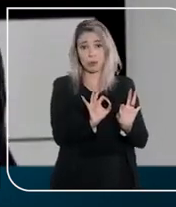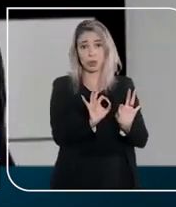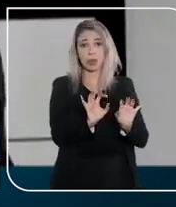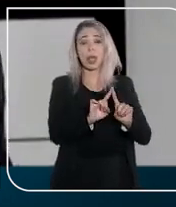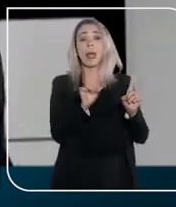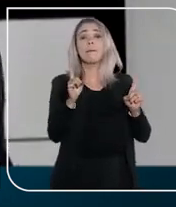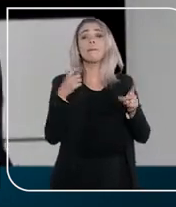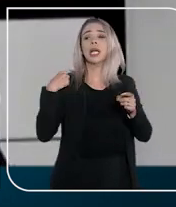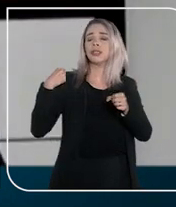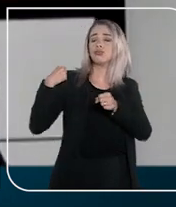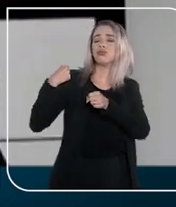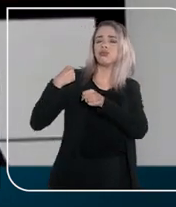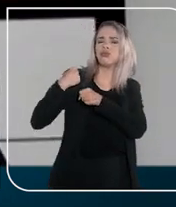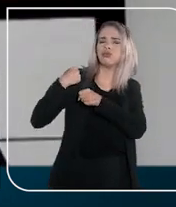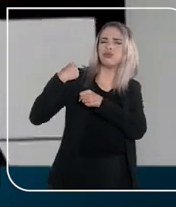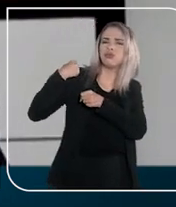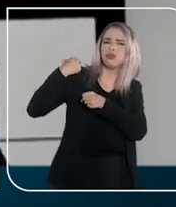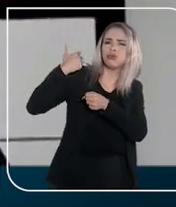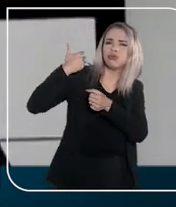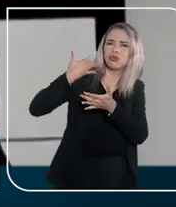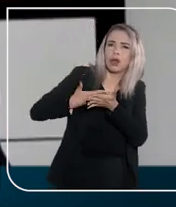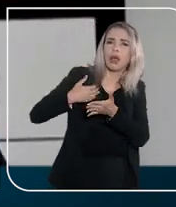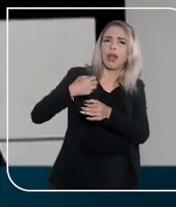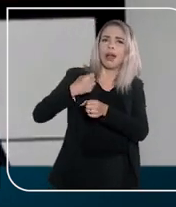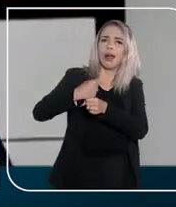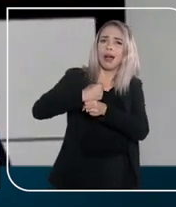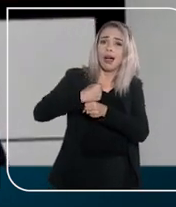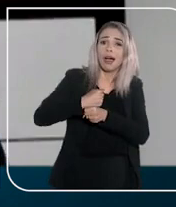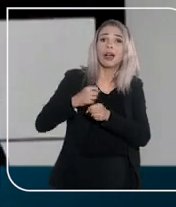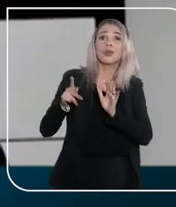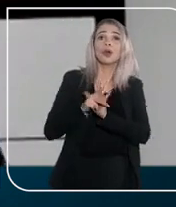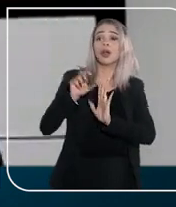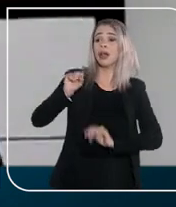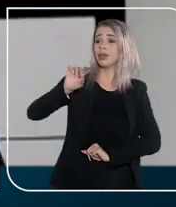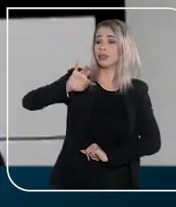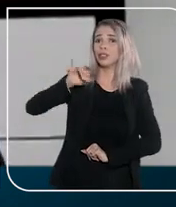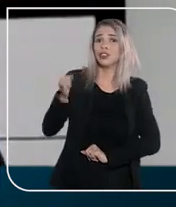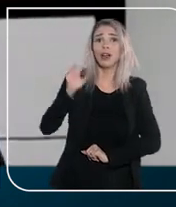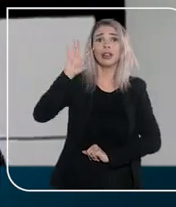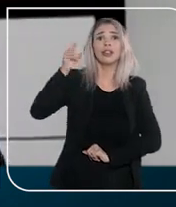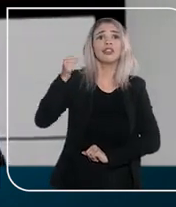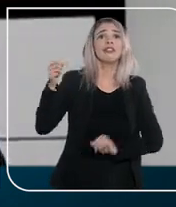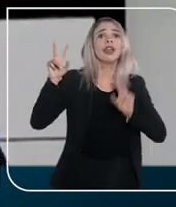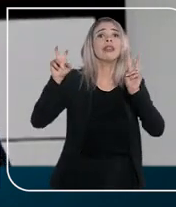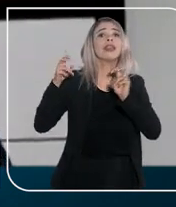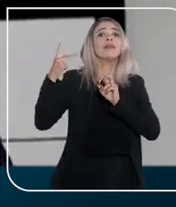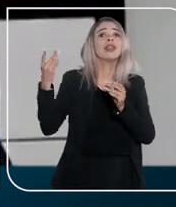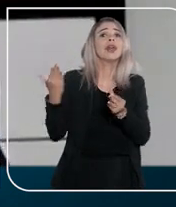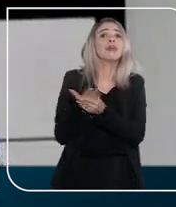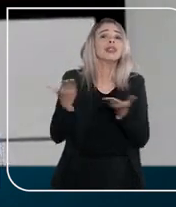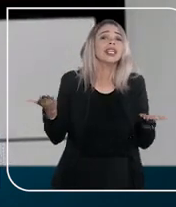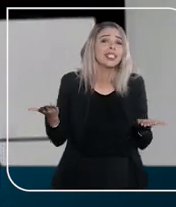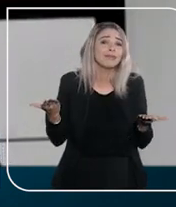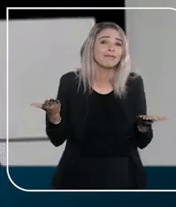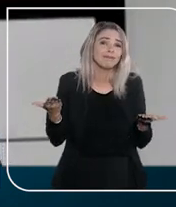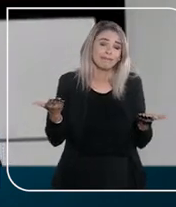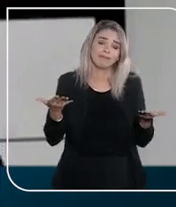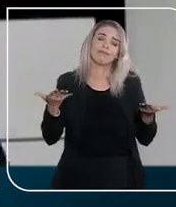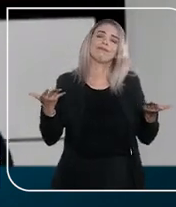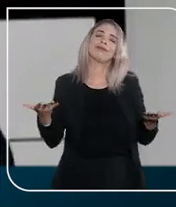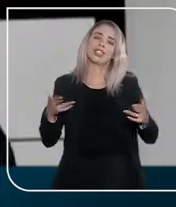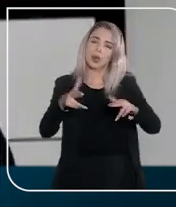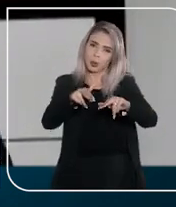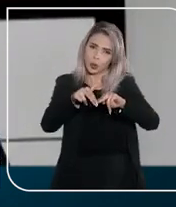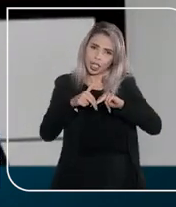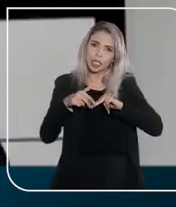quantos anos esse indivíduo, essa moça, levou para que o Supremo julgasse o seu caso? Nessas hipóteses, nós